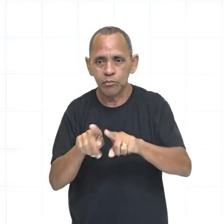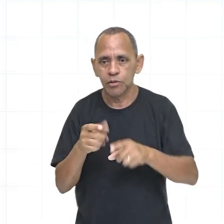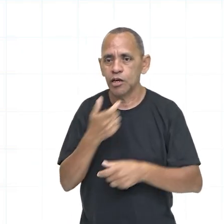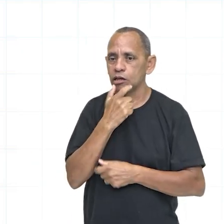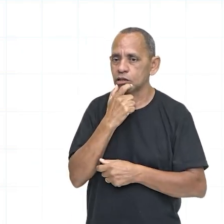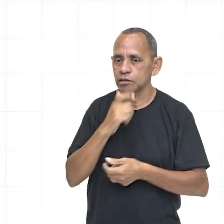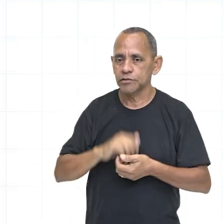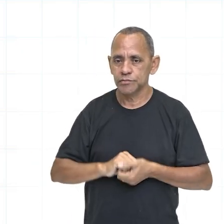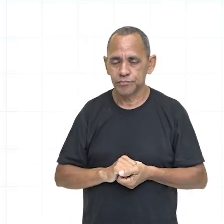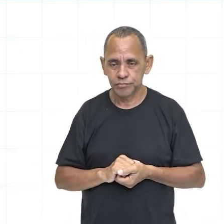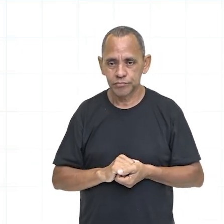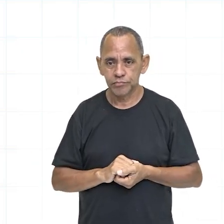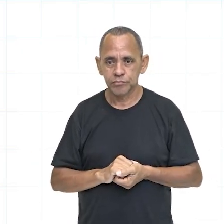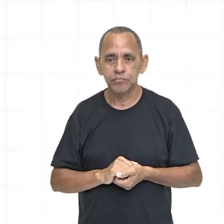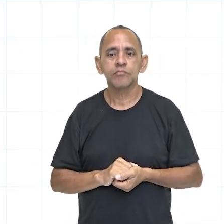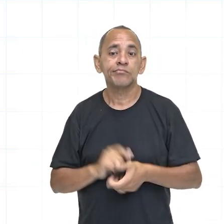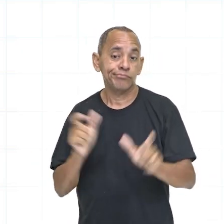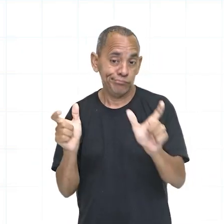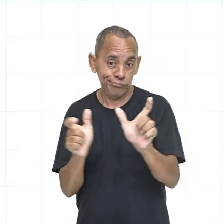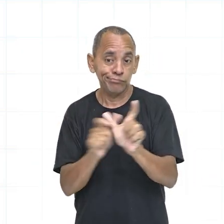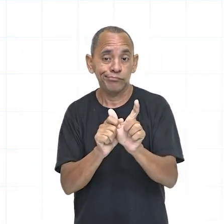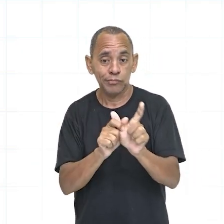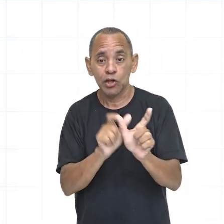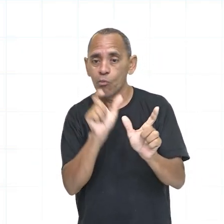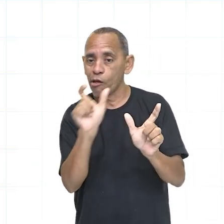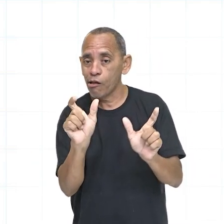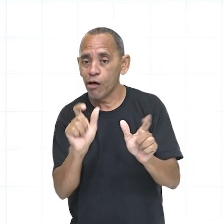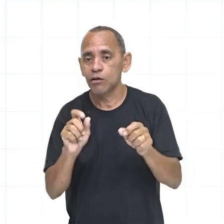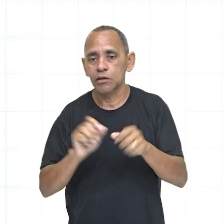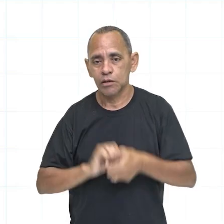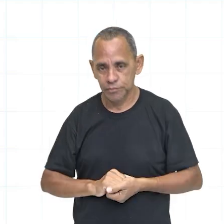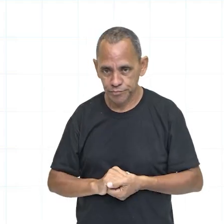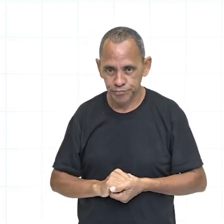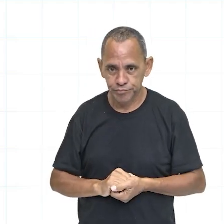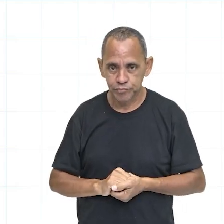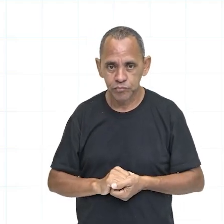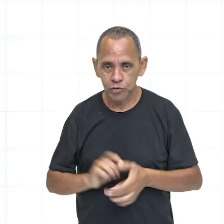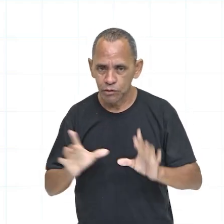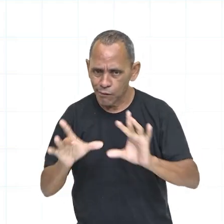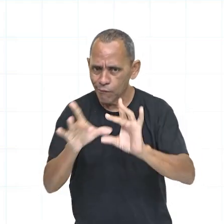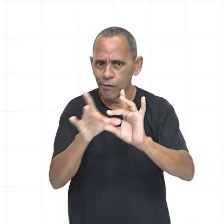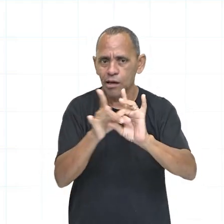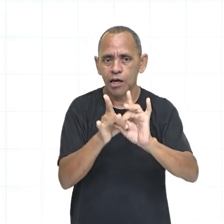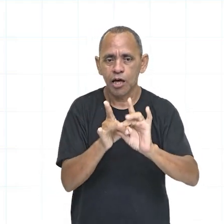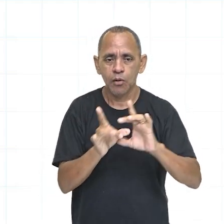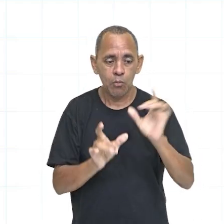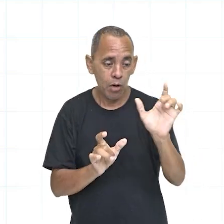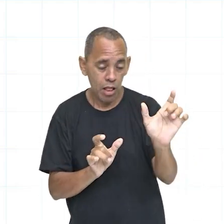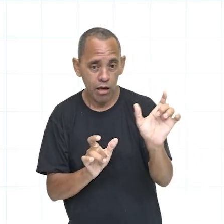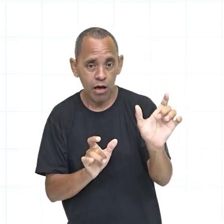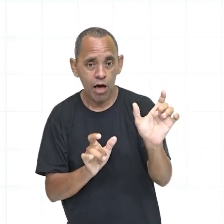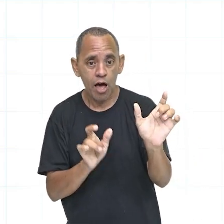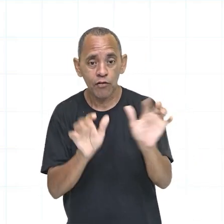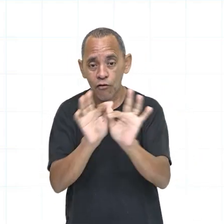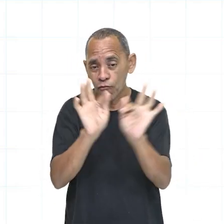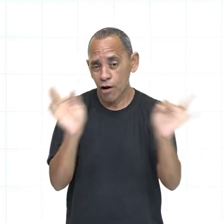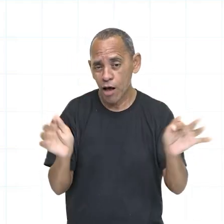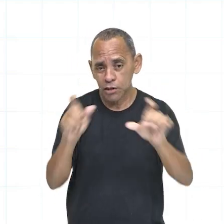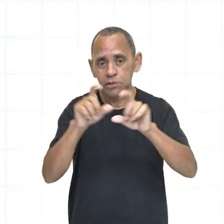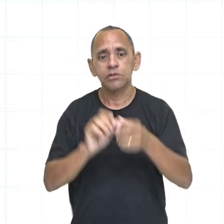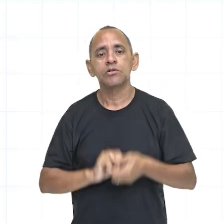Então, conjunções são palavras que usamos para ligar palavras, frases